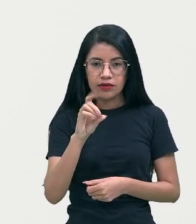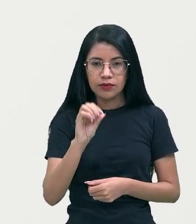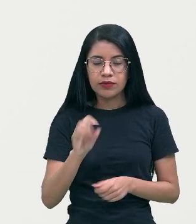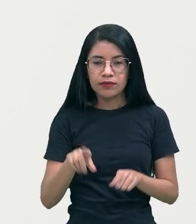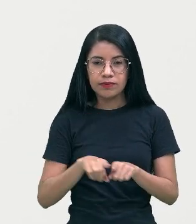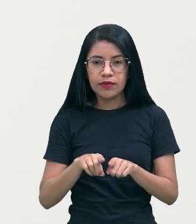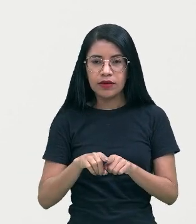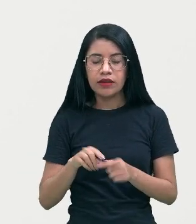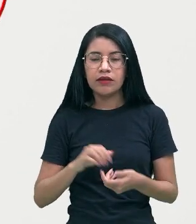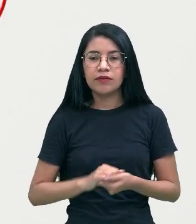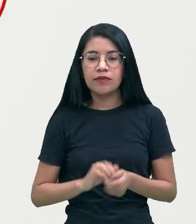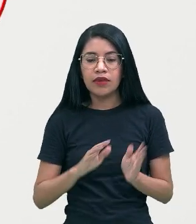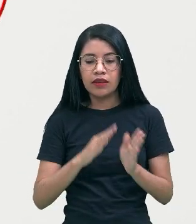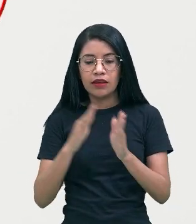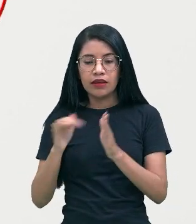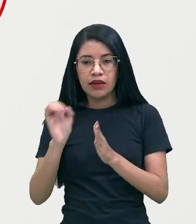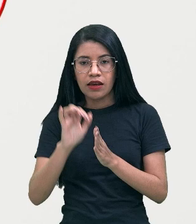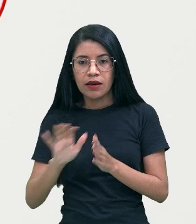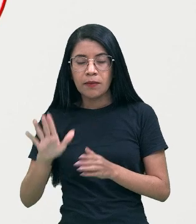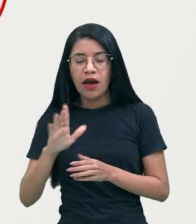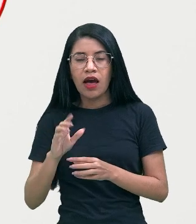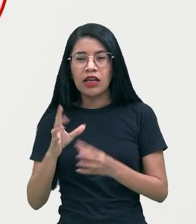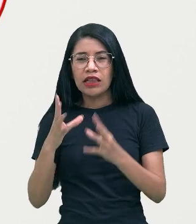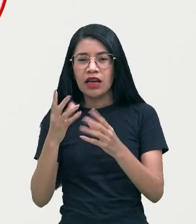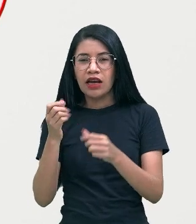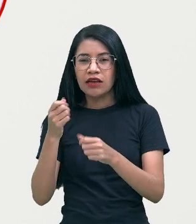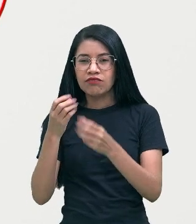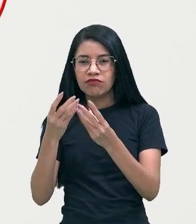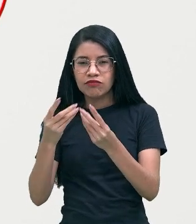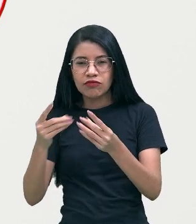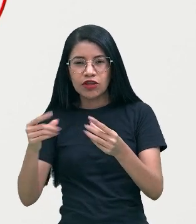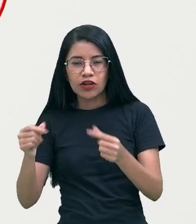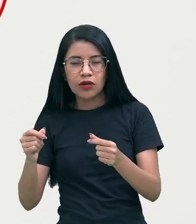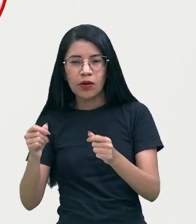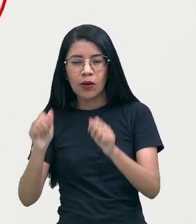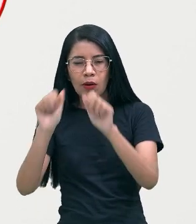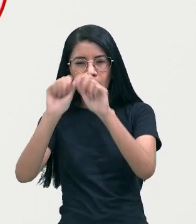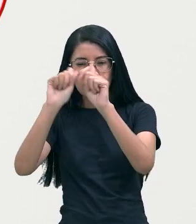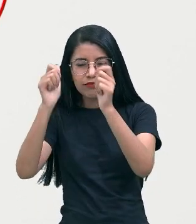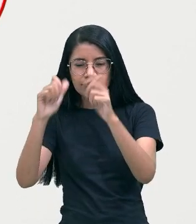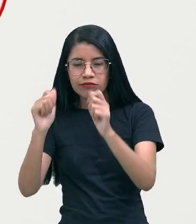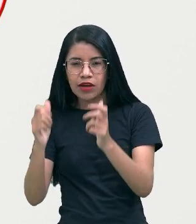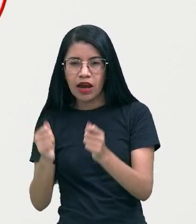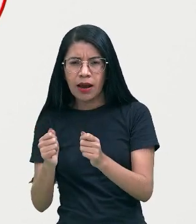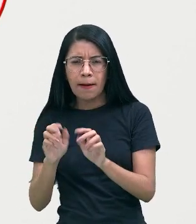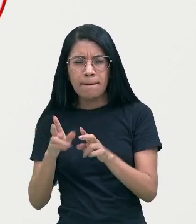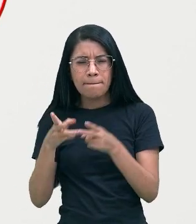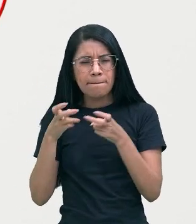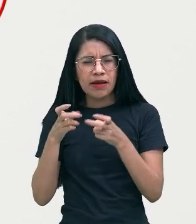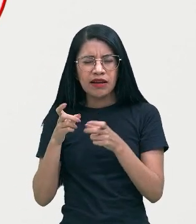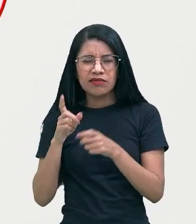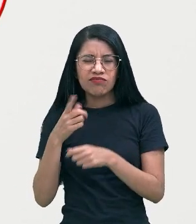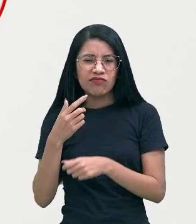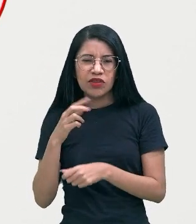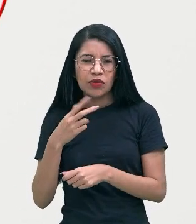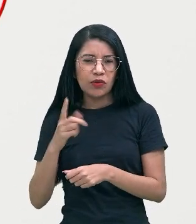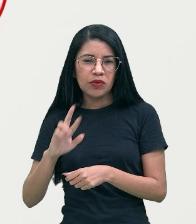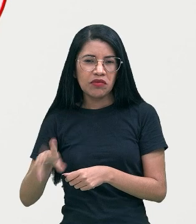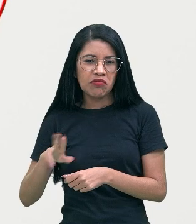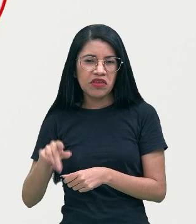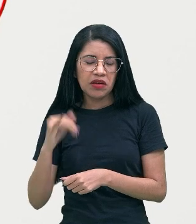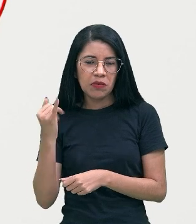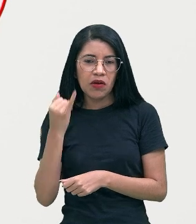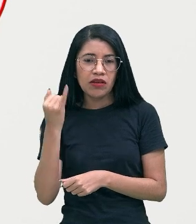a chuva ácida acaba com esculturas, né? Ah, professor, isso daí não parece ser tão importante. É porque no